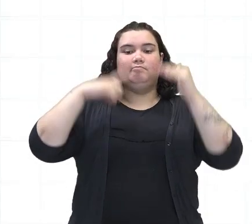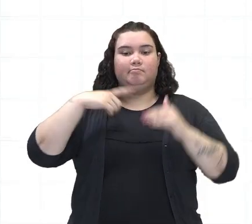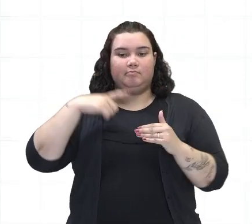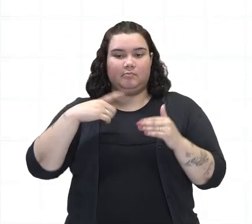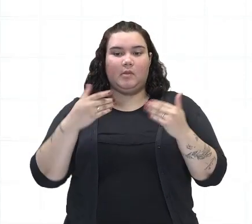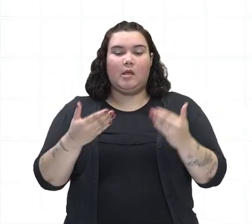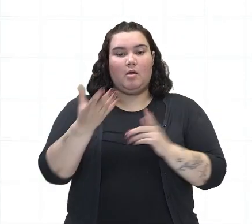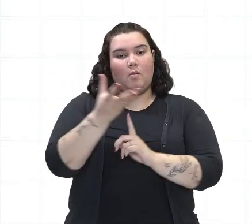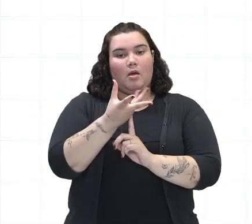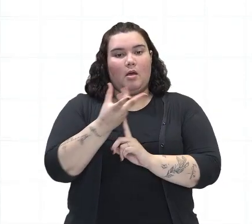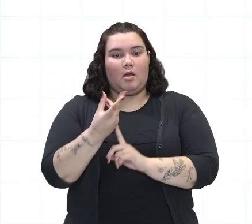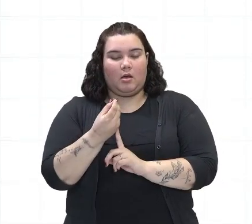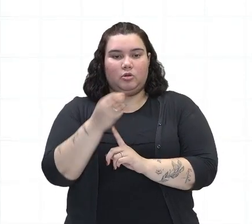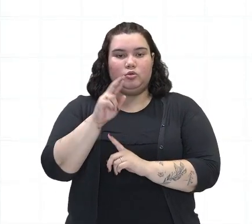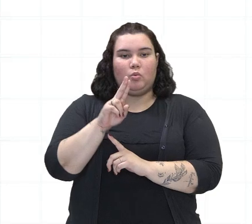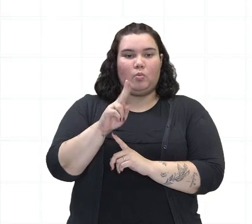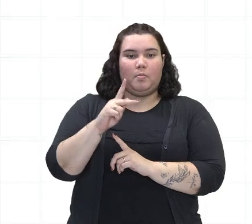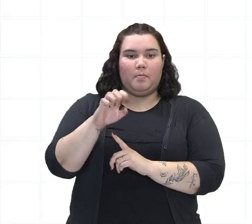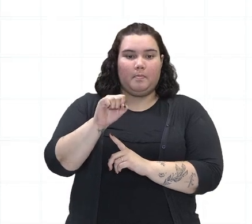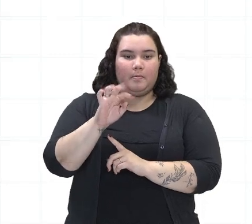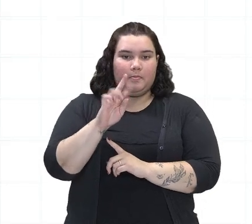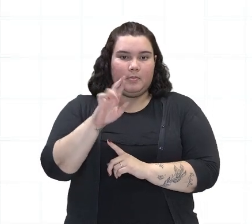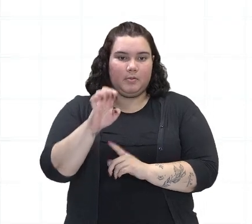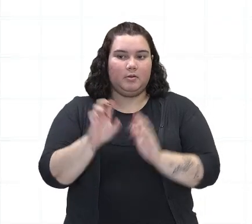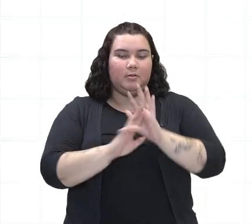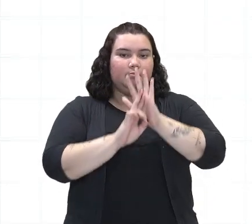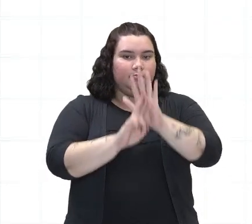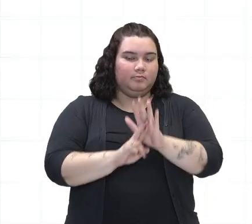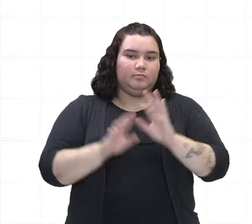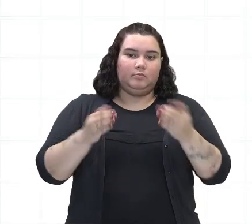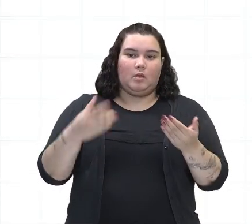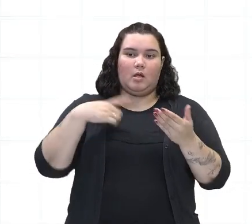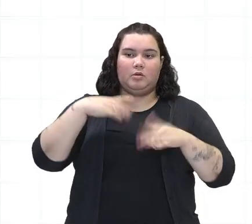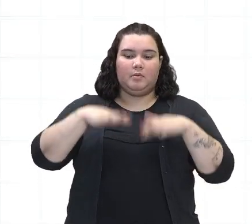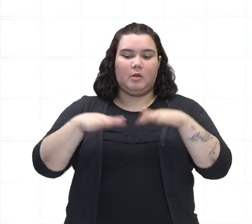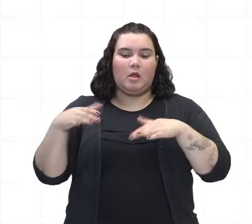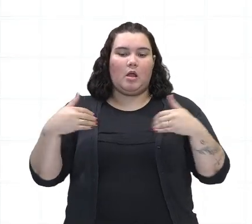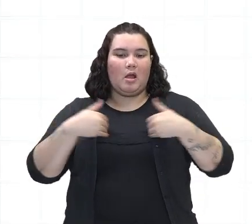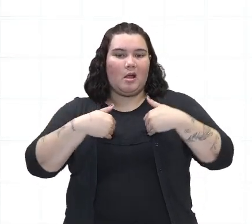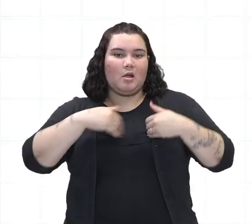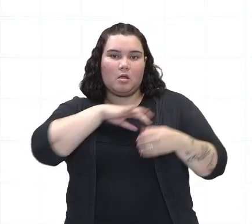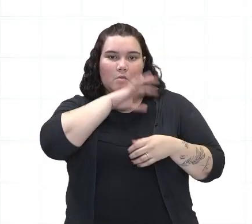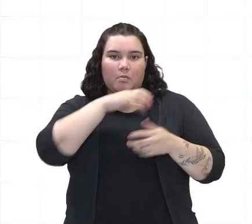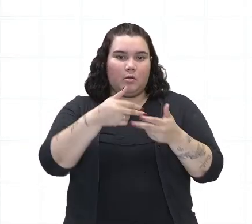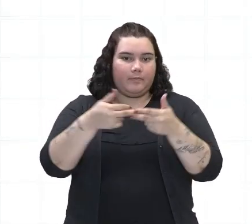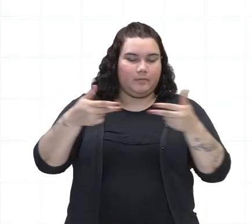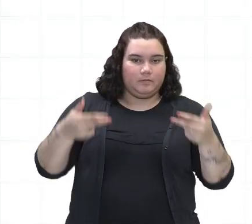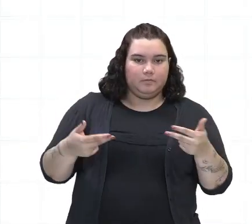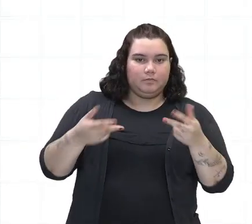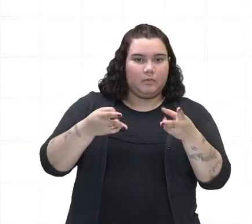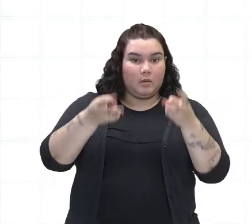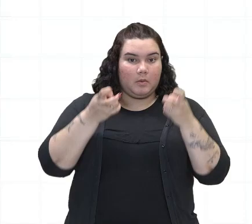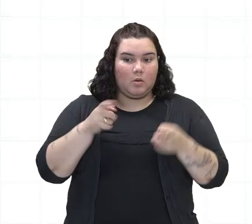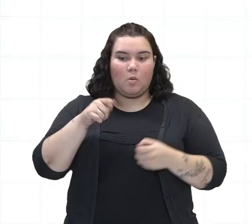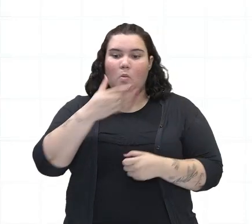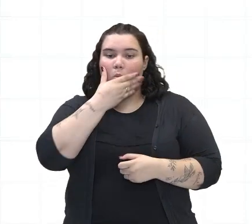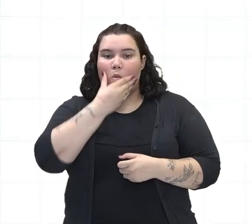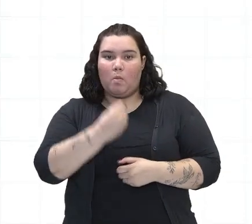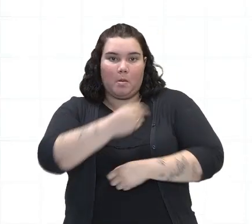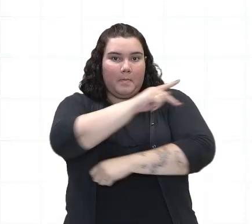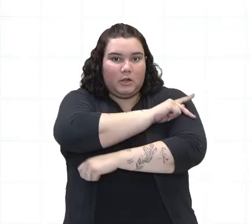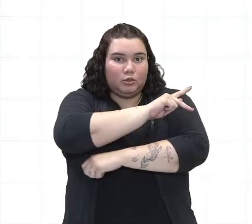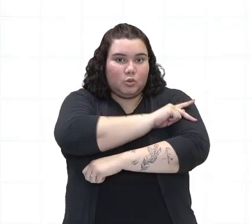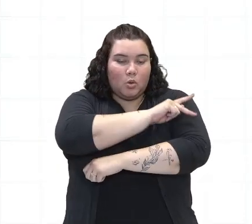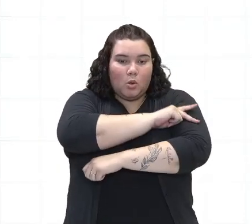arte rupestre, que eles faziam ali as representações muitas vezes de animais. A gente viu que o homem pré-histórico,